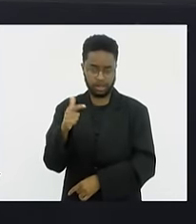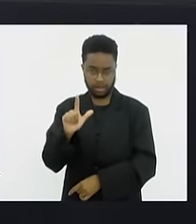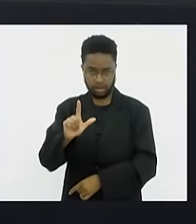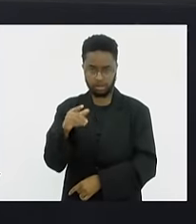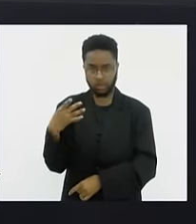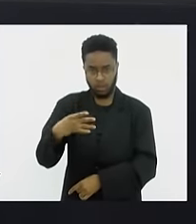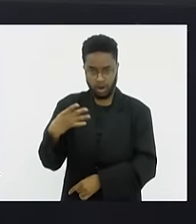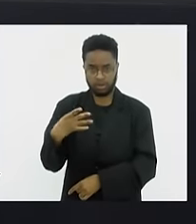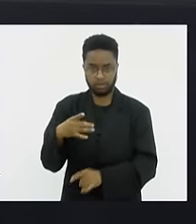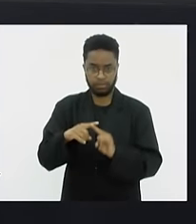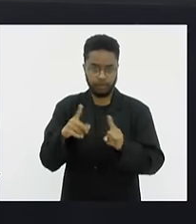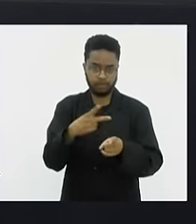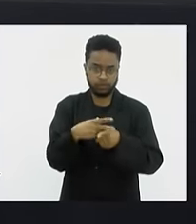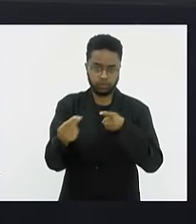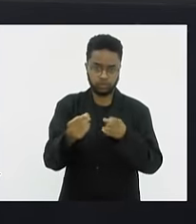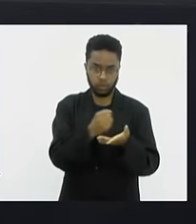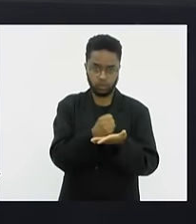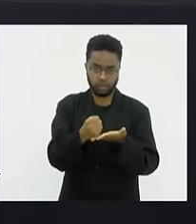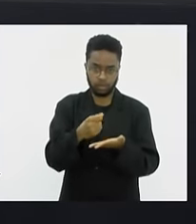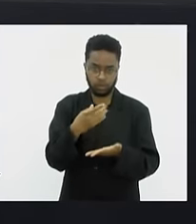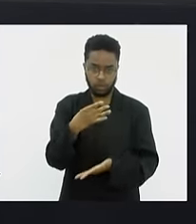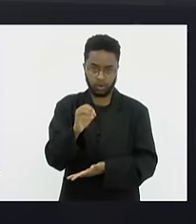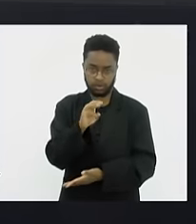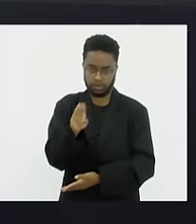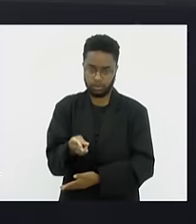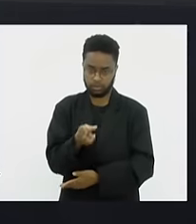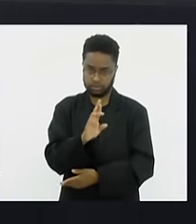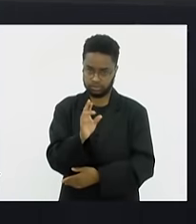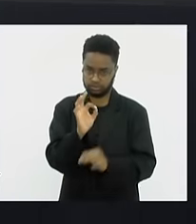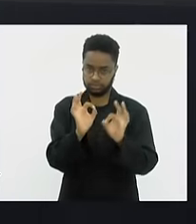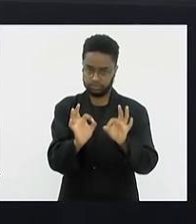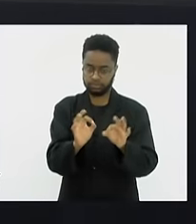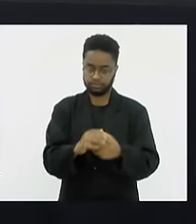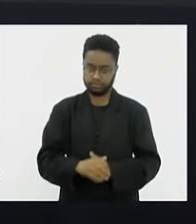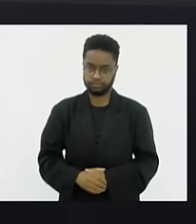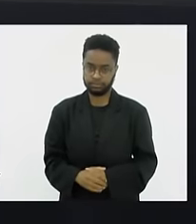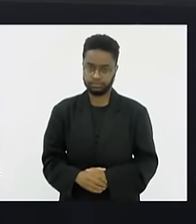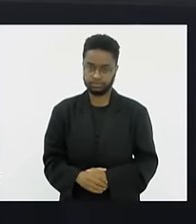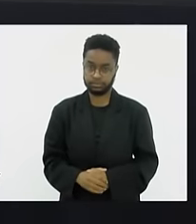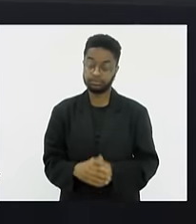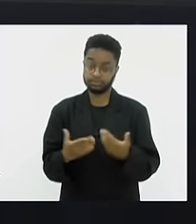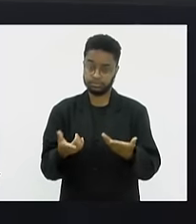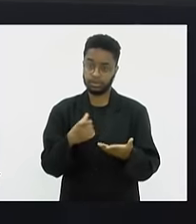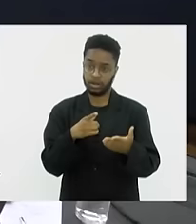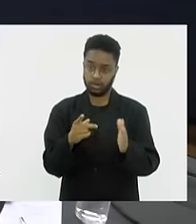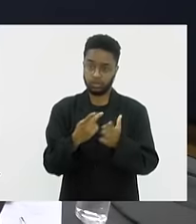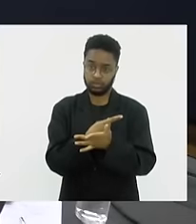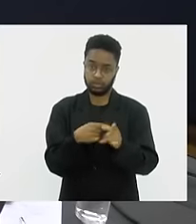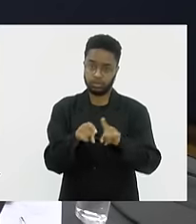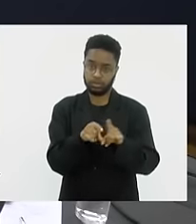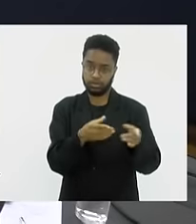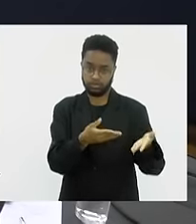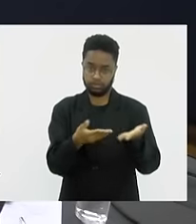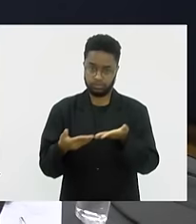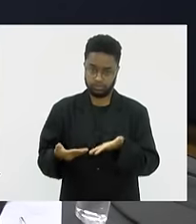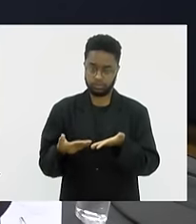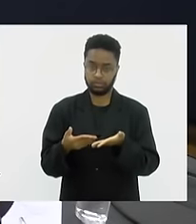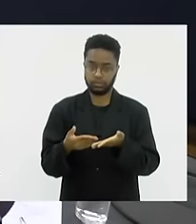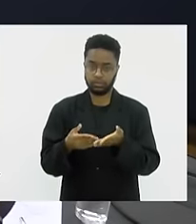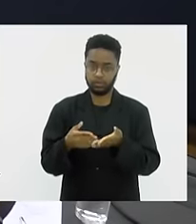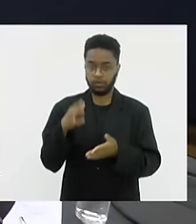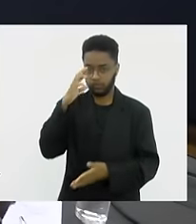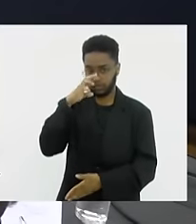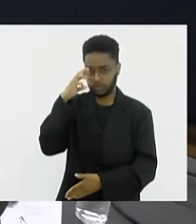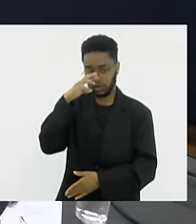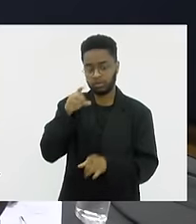vencedora do contrato de 40 milhões de reais na ocasião. E a convocação também do fiscal do contrato. Do fiscal do contrato, qual o nome desse contrato